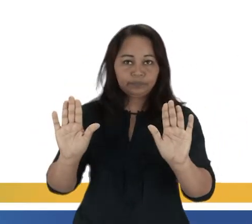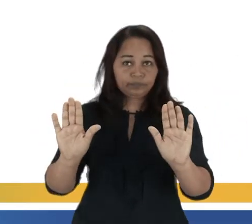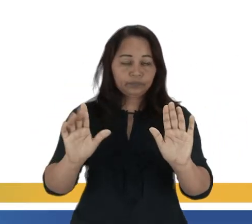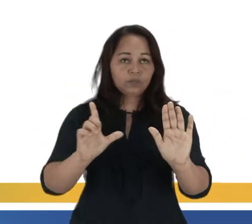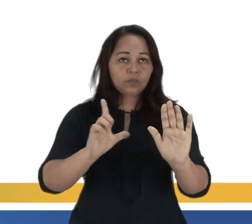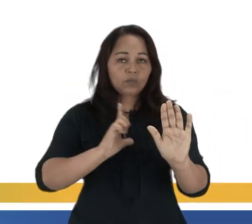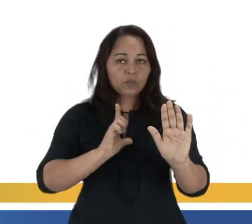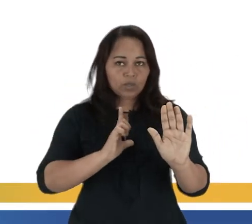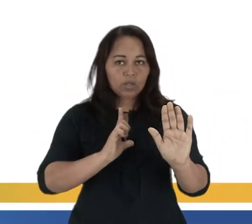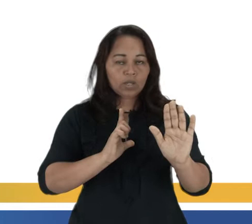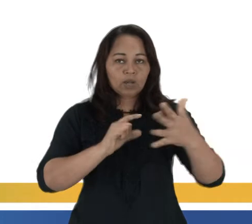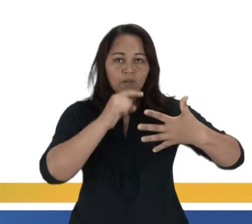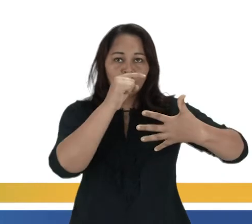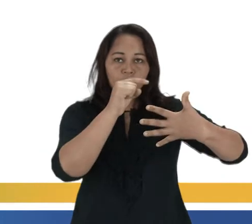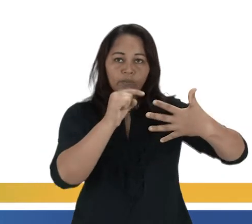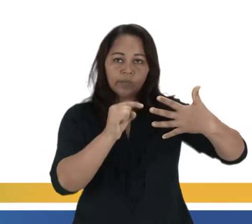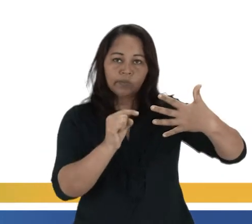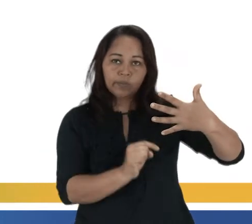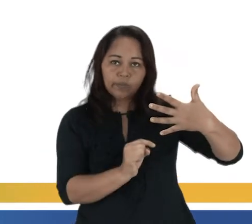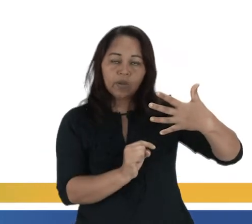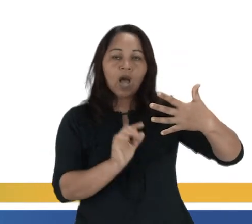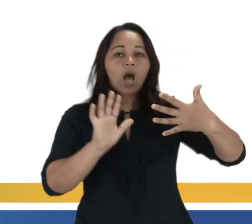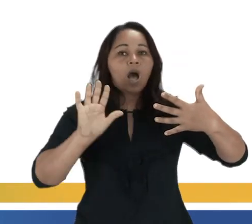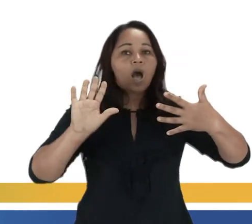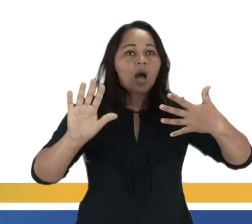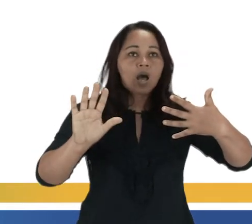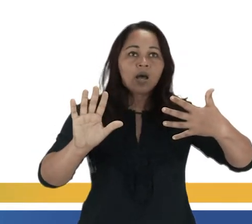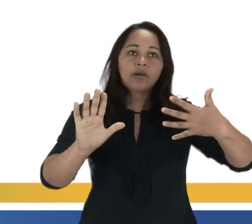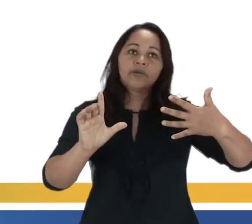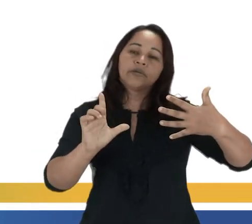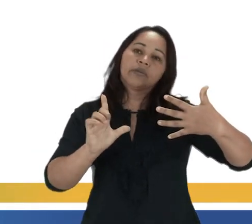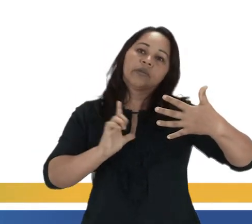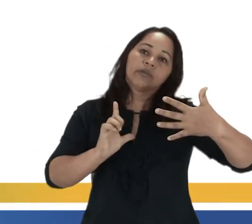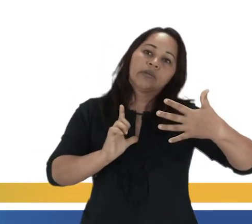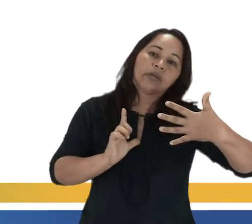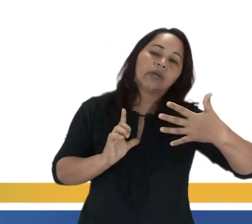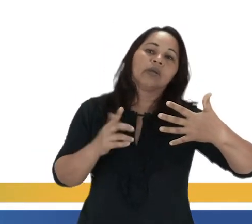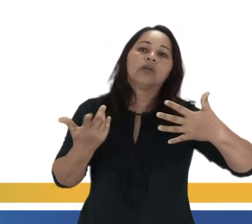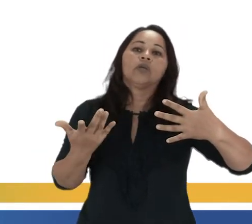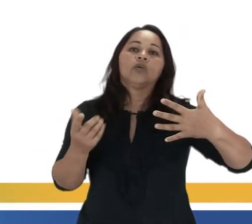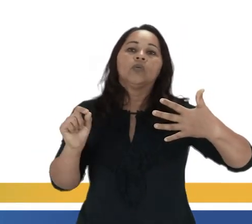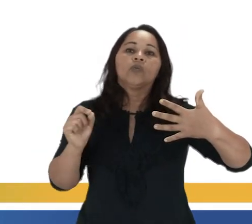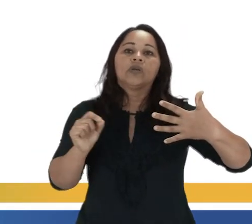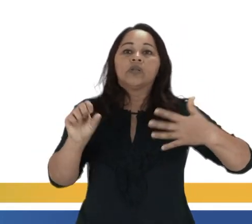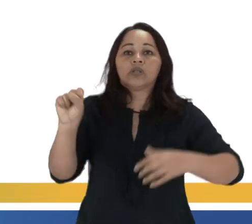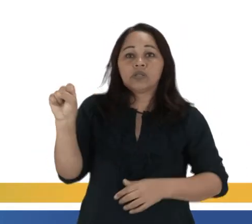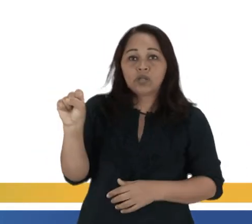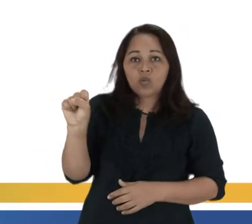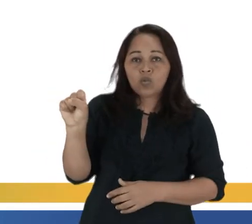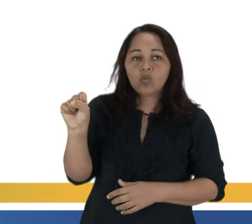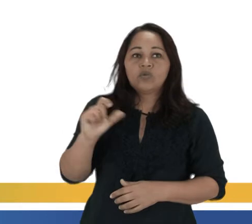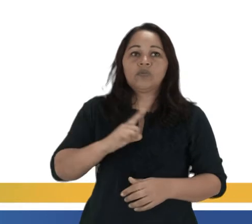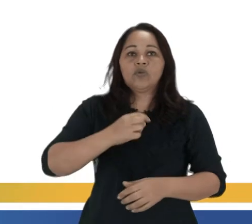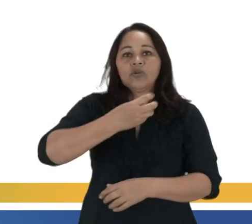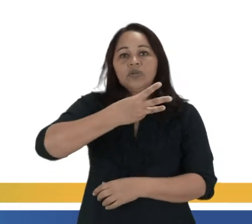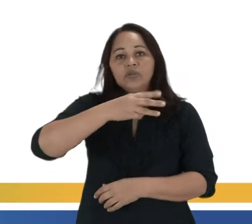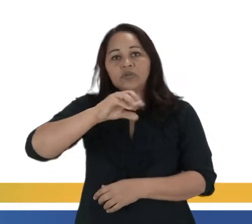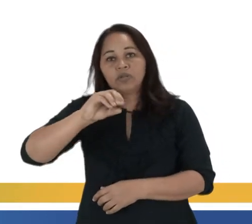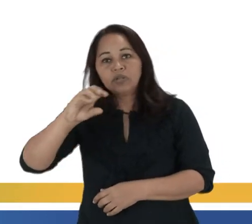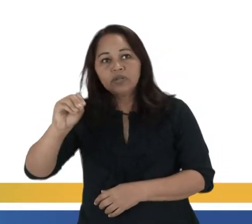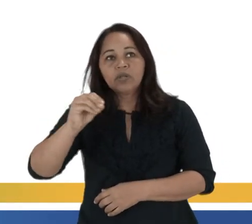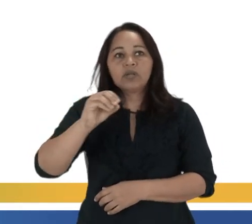aí 5 alternativas, né? Todas aí são dadas em segundos, tá? Nós vamos ter aí 300